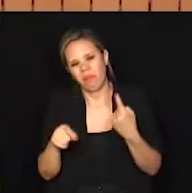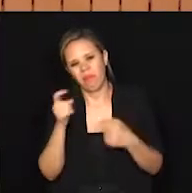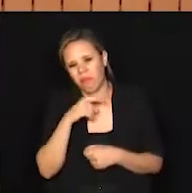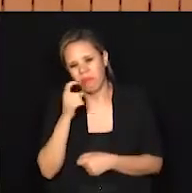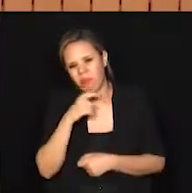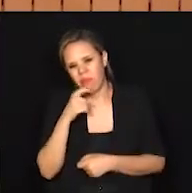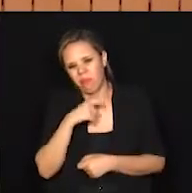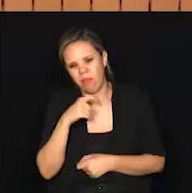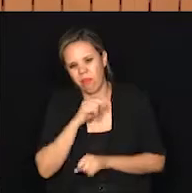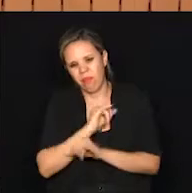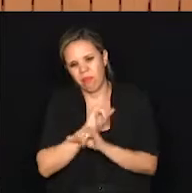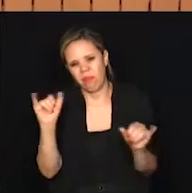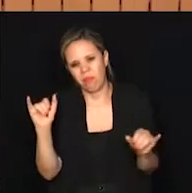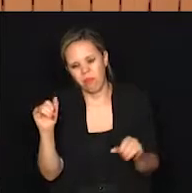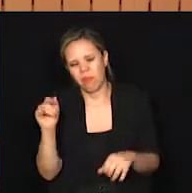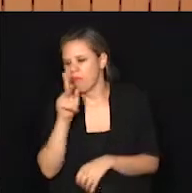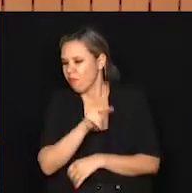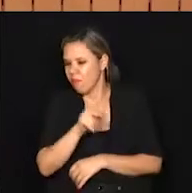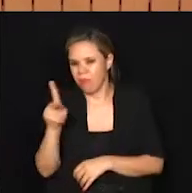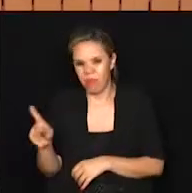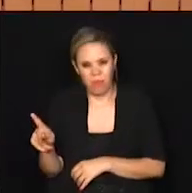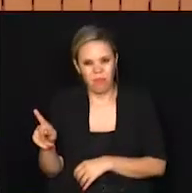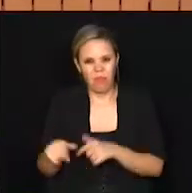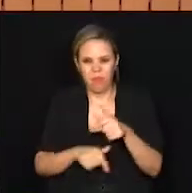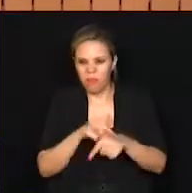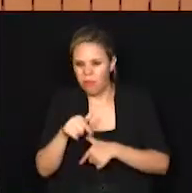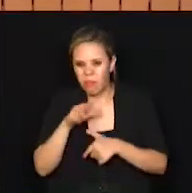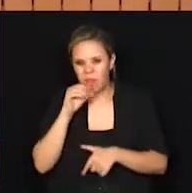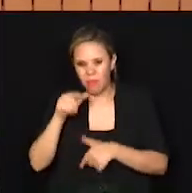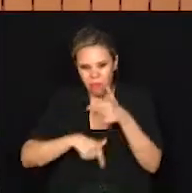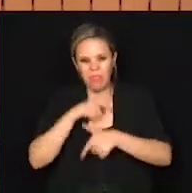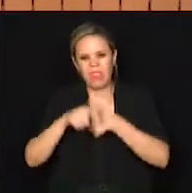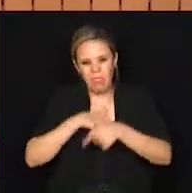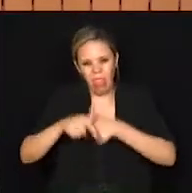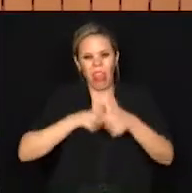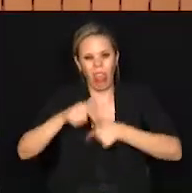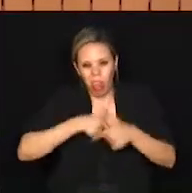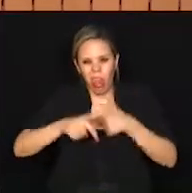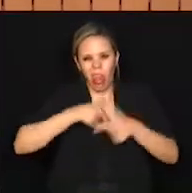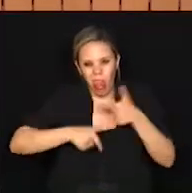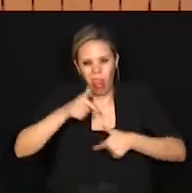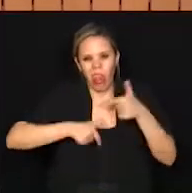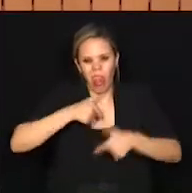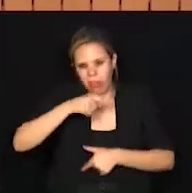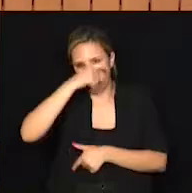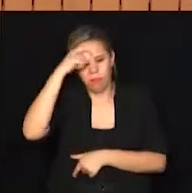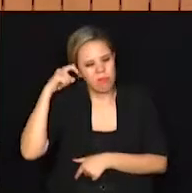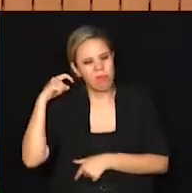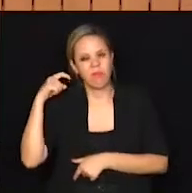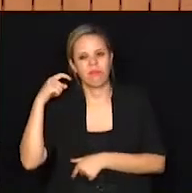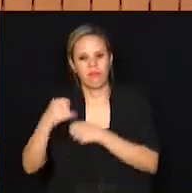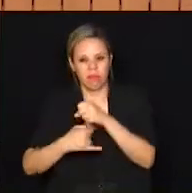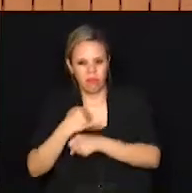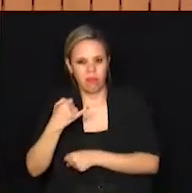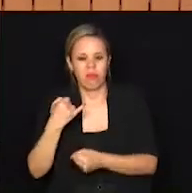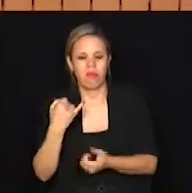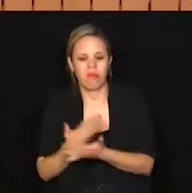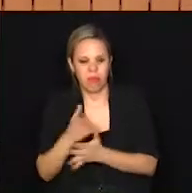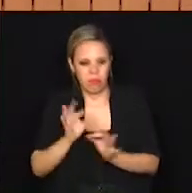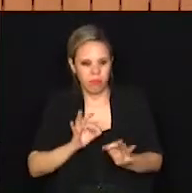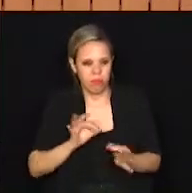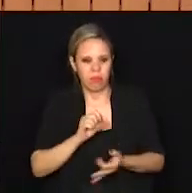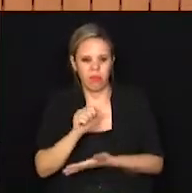vai ficar o ano letivo das crianças, né? Pouco se discute sobre isso e muito se discute sobre a reabertura das